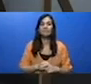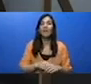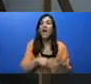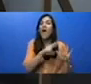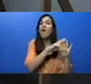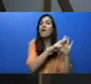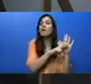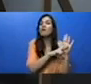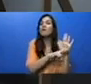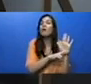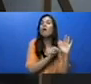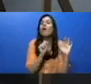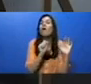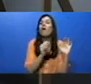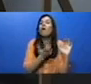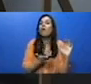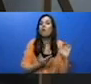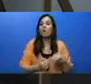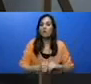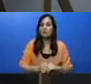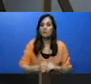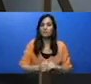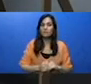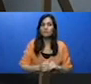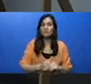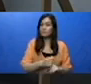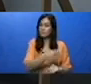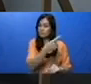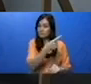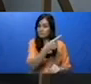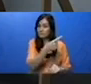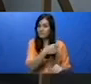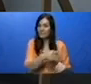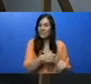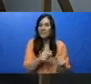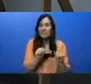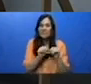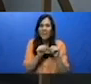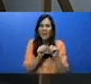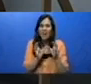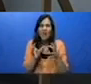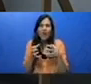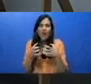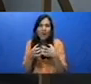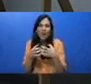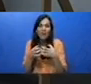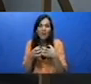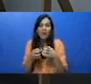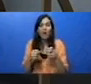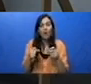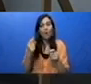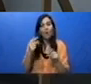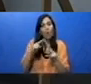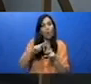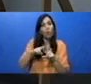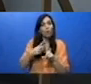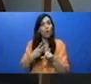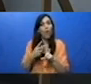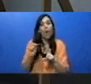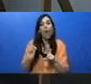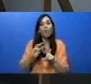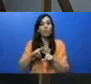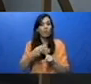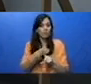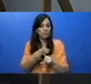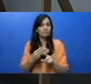desse jogo. Regra número 1. Forme uma dupla ou um trio. 2. Cada jogador da dupla ou